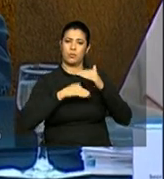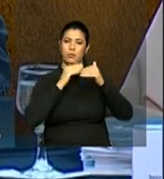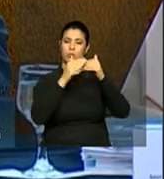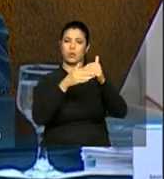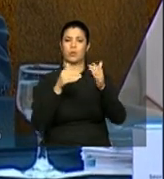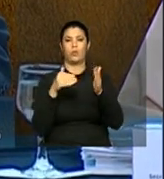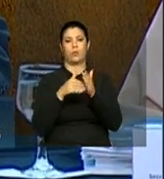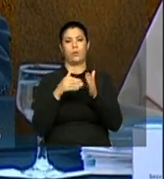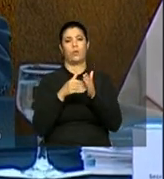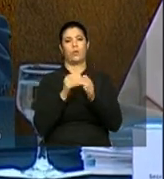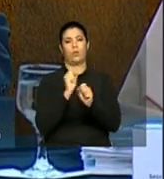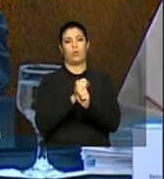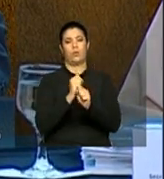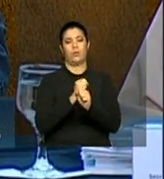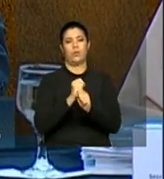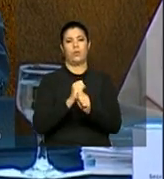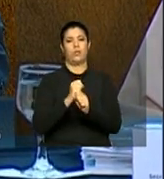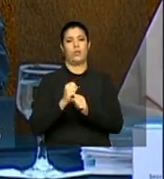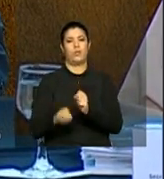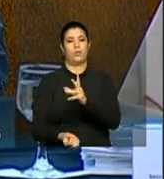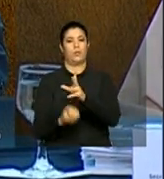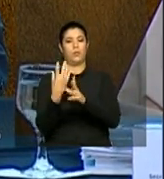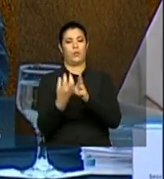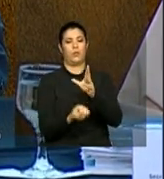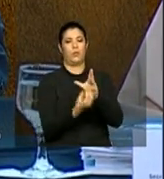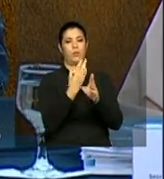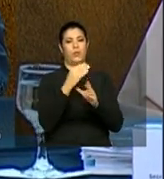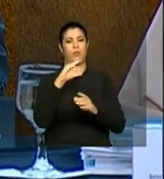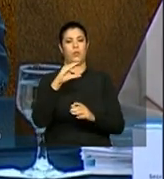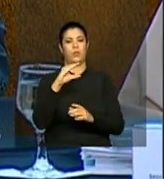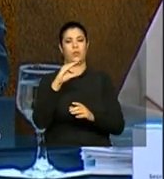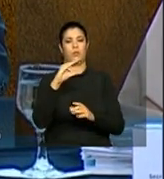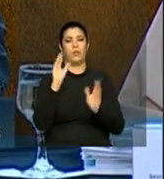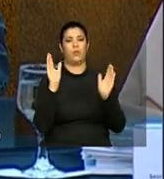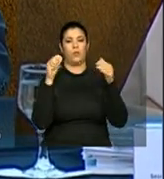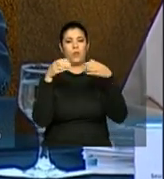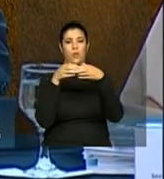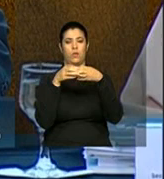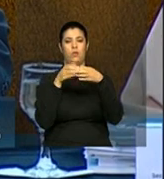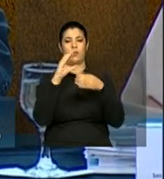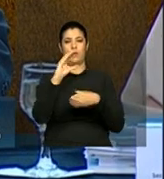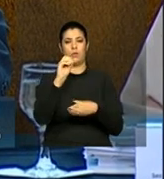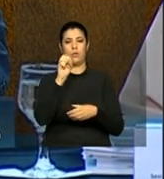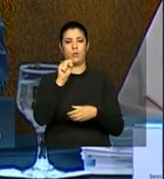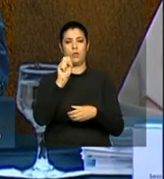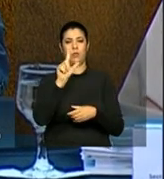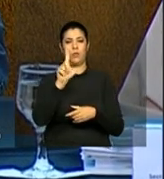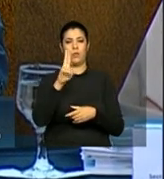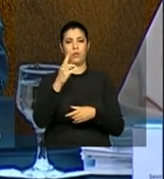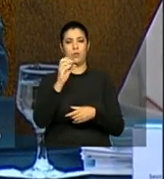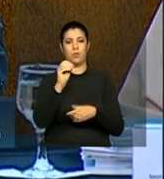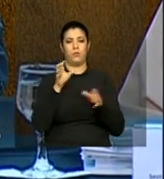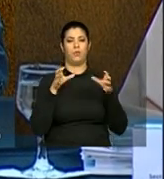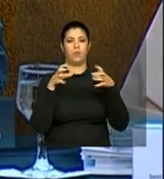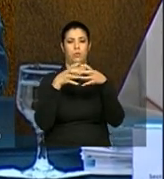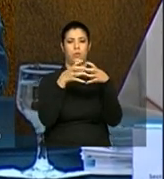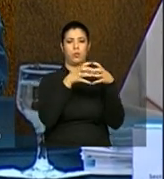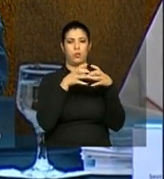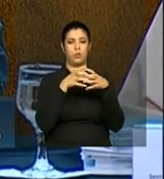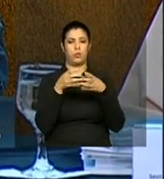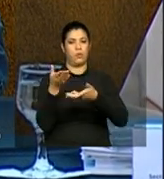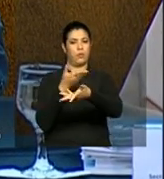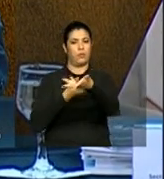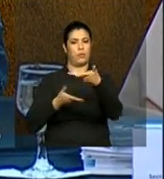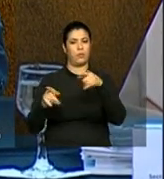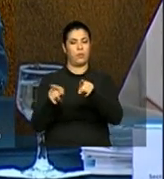anos, desde a instituição dos conselhos e posteriormente na relação com os municípios de forma